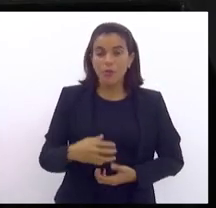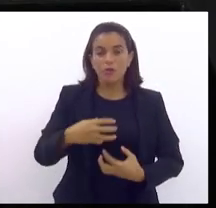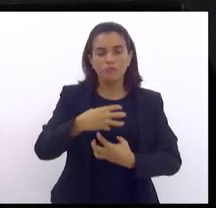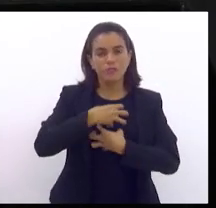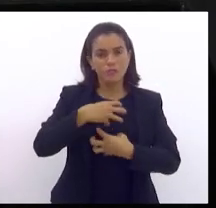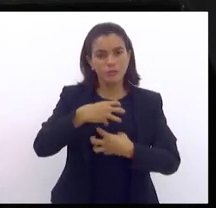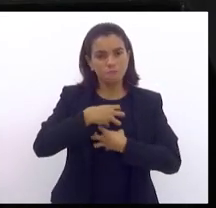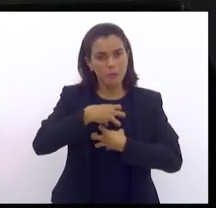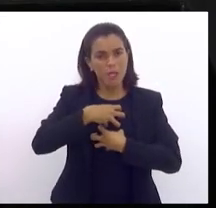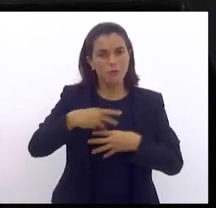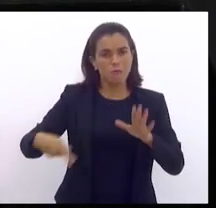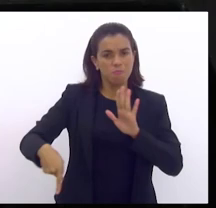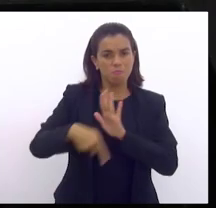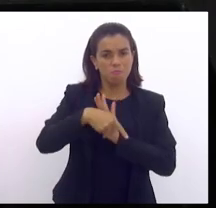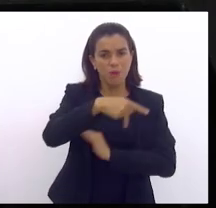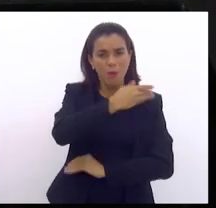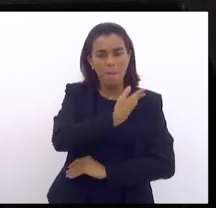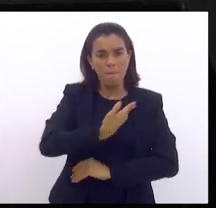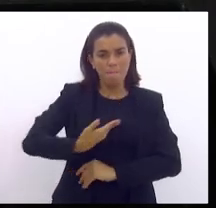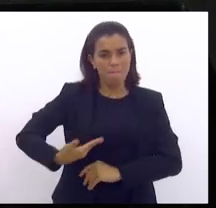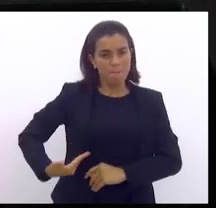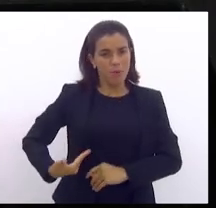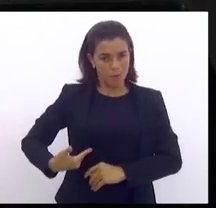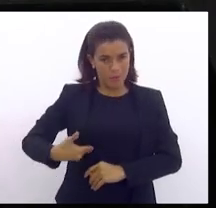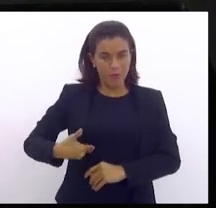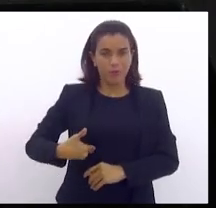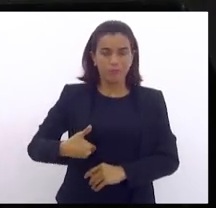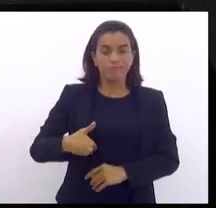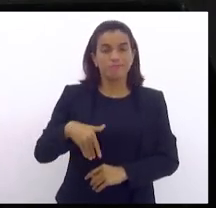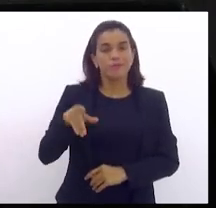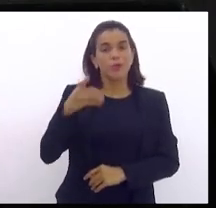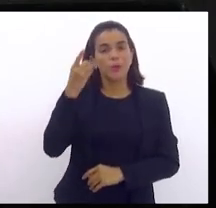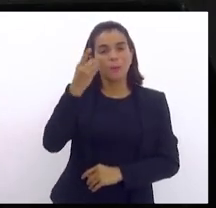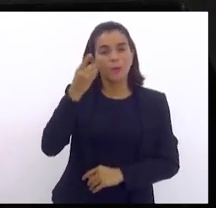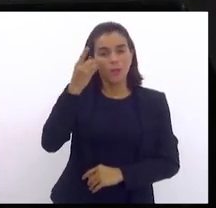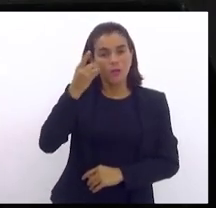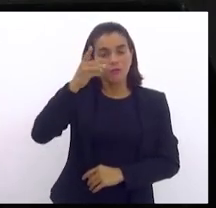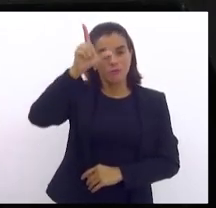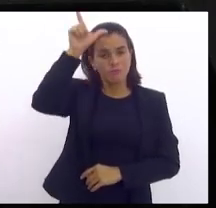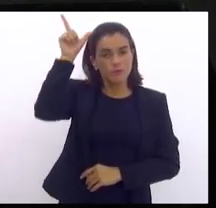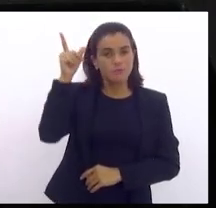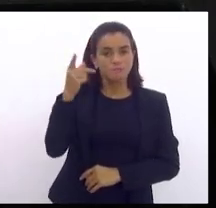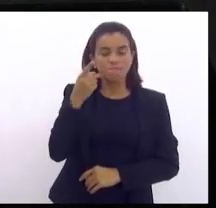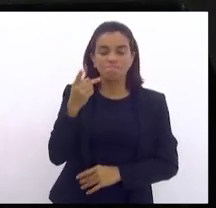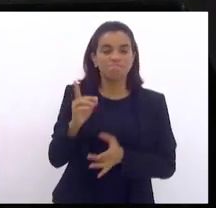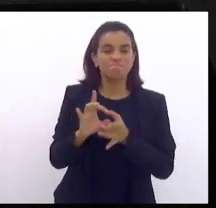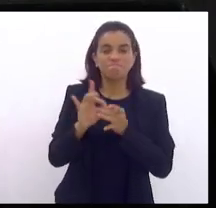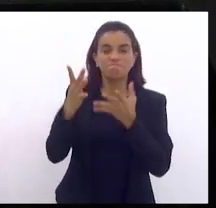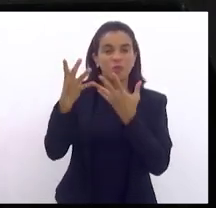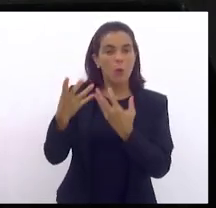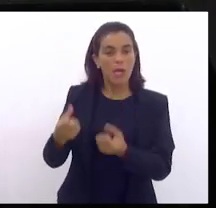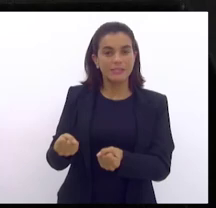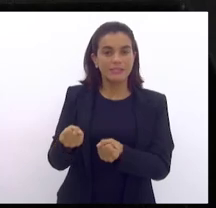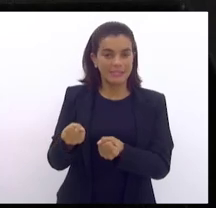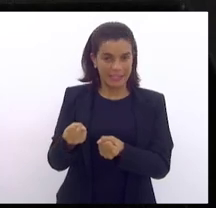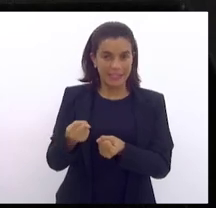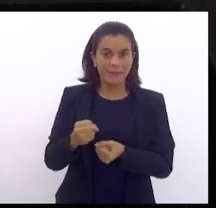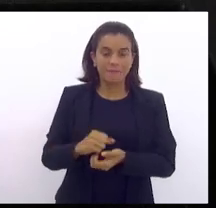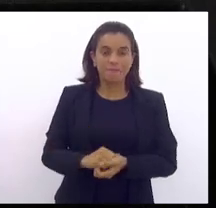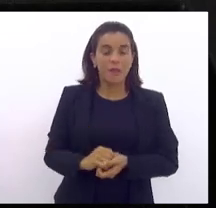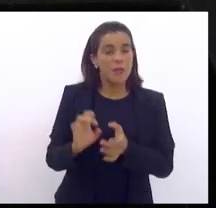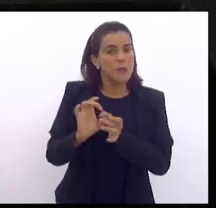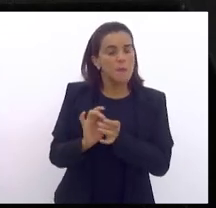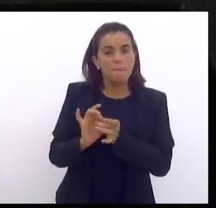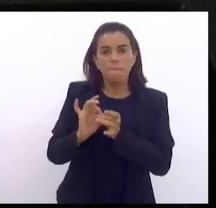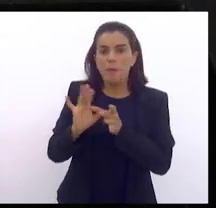público que o nosso querido deputado, doutor Luiz Paulo, tem, não permite fazer isso. Não